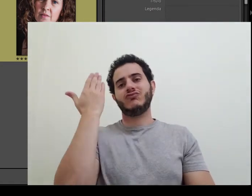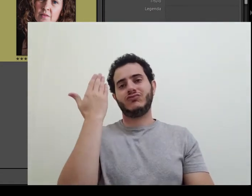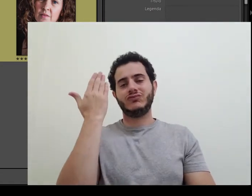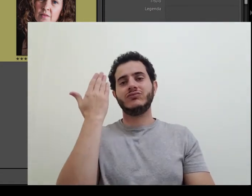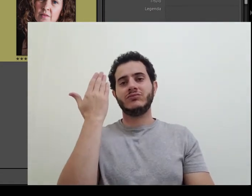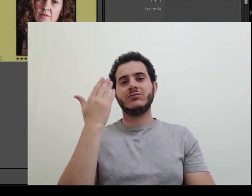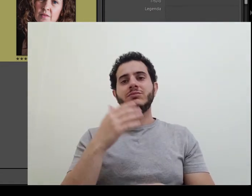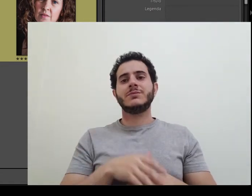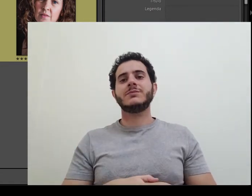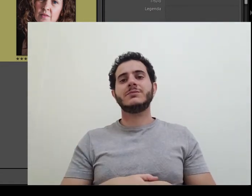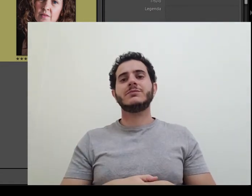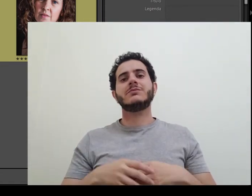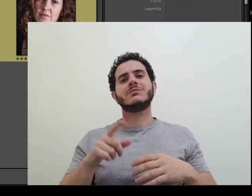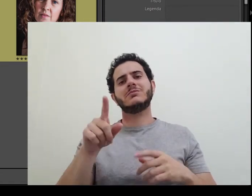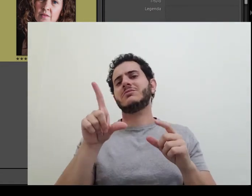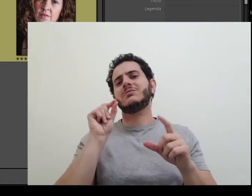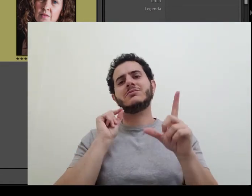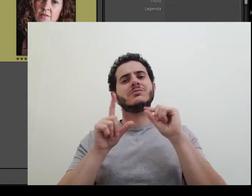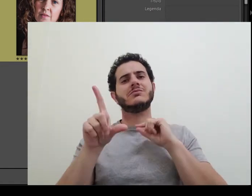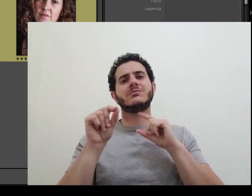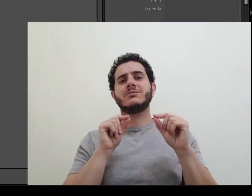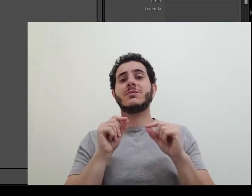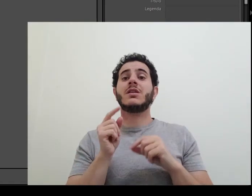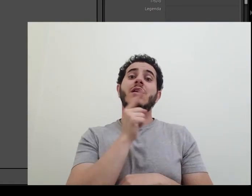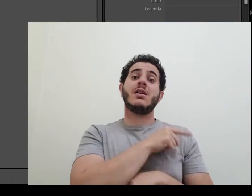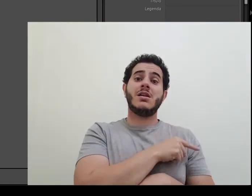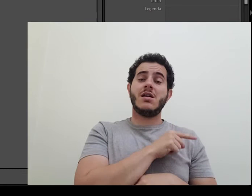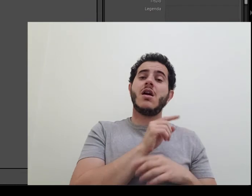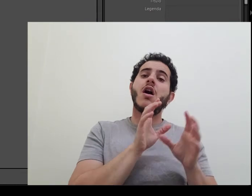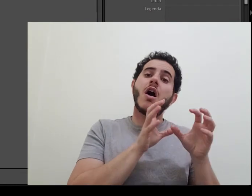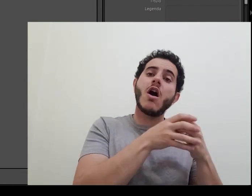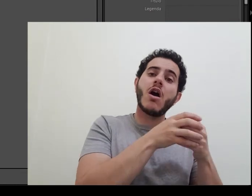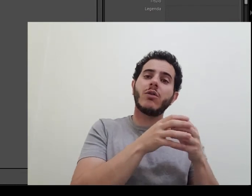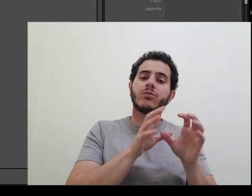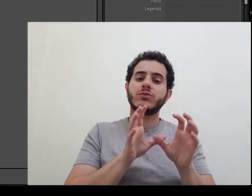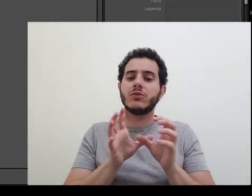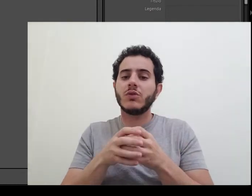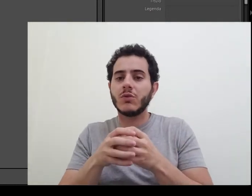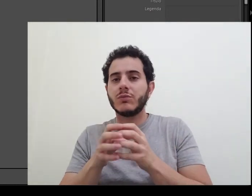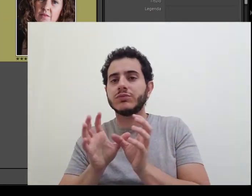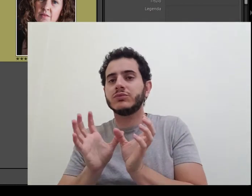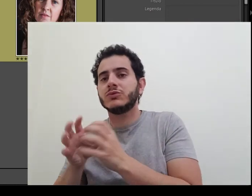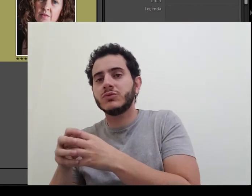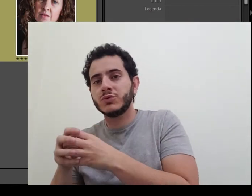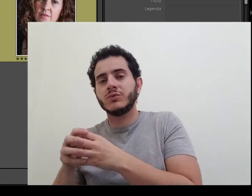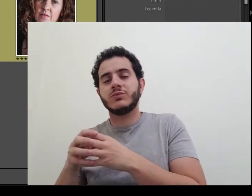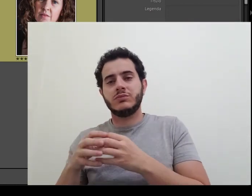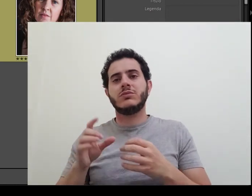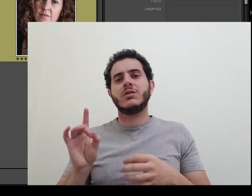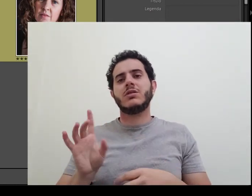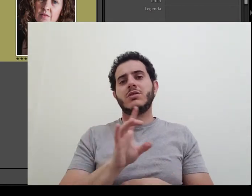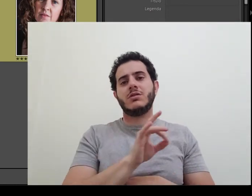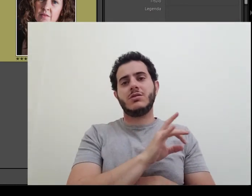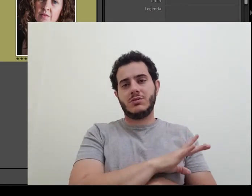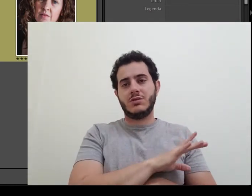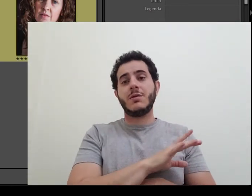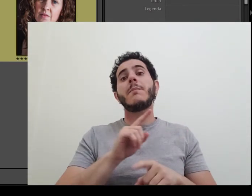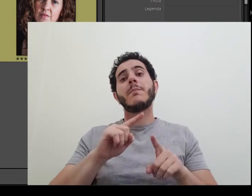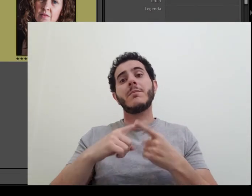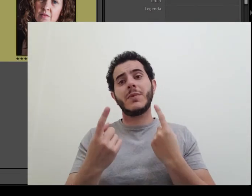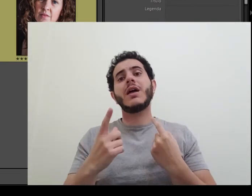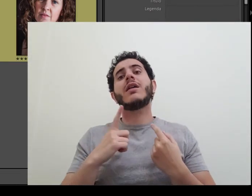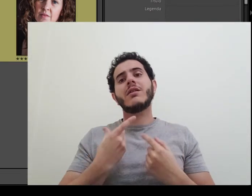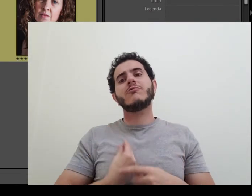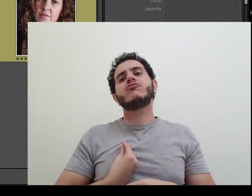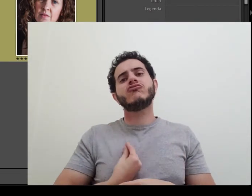as fotos que estão na sua biblioteca. E aqui você pode ir dividindo por coleção. Ao mesmo tempo que todas as fotos continuam na pasta de origem aqui,